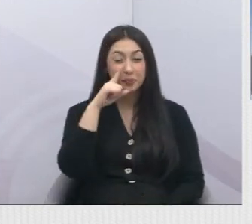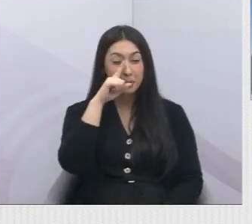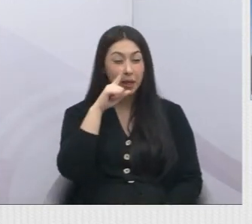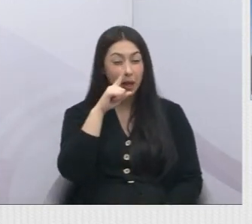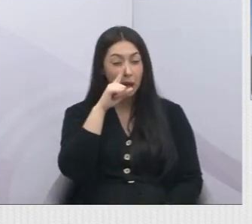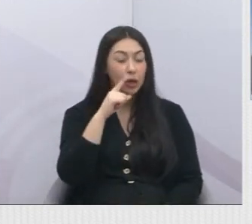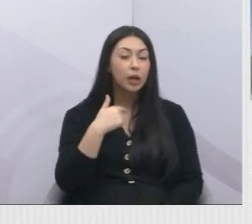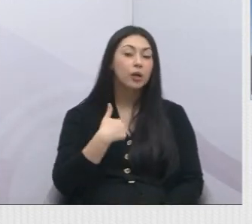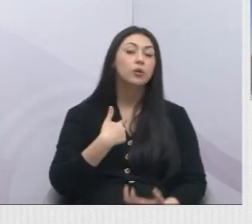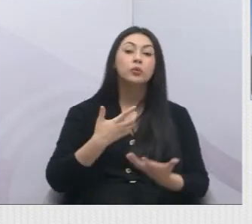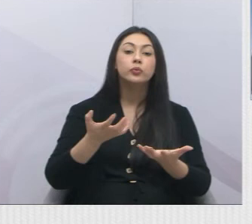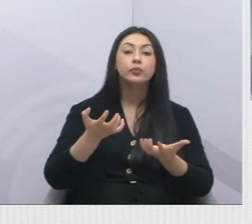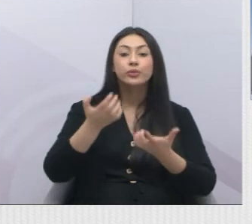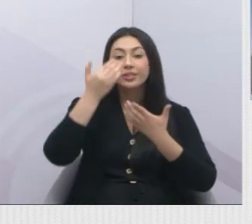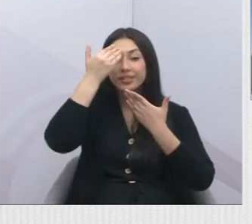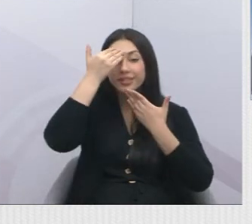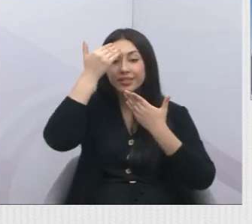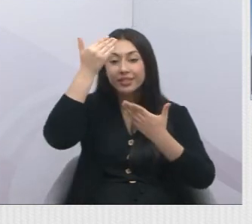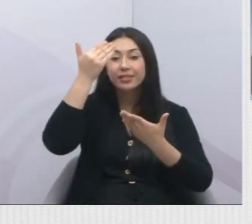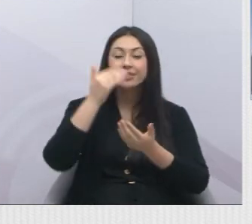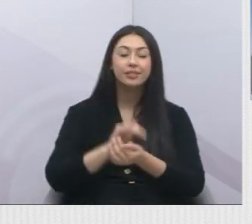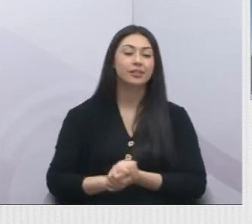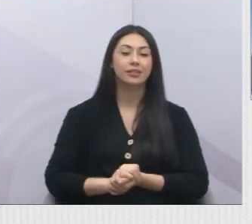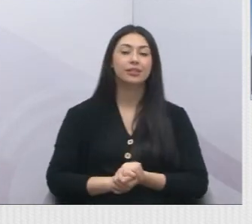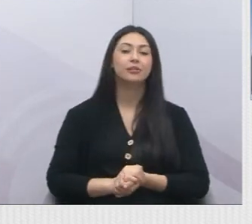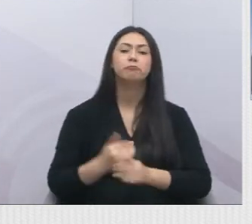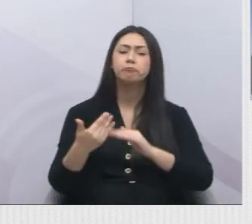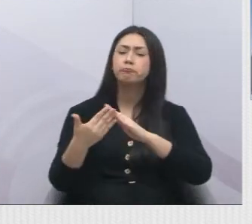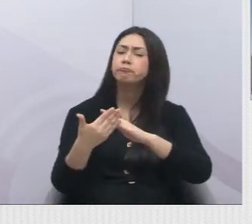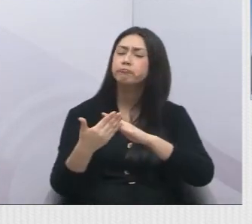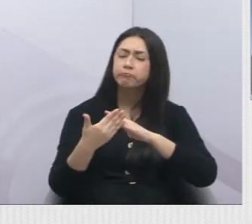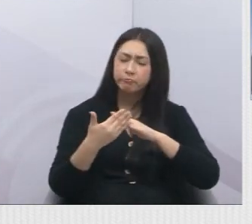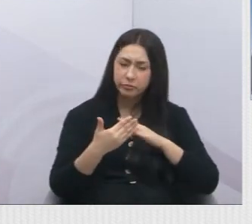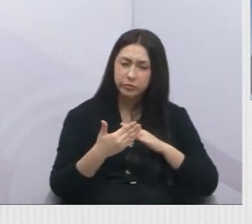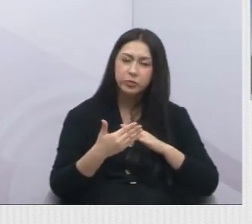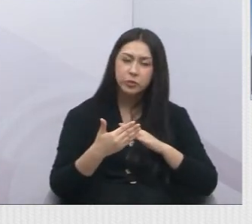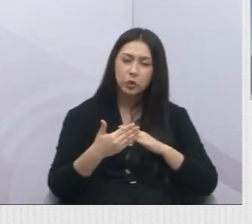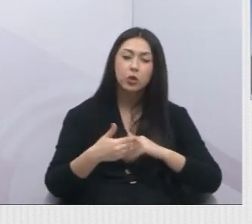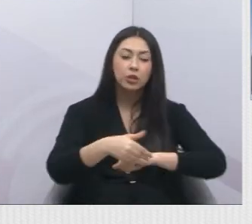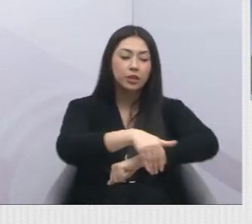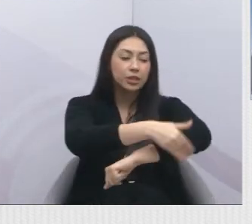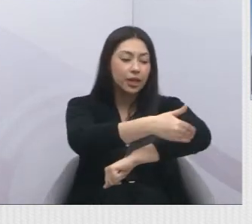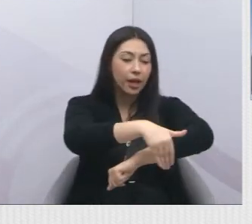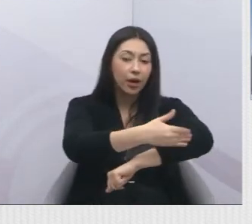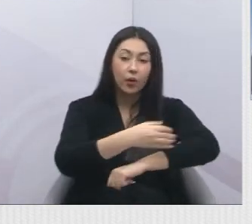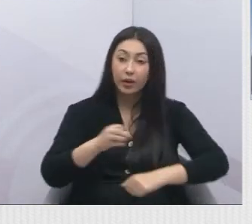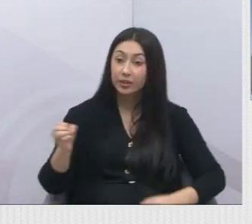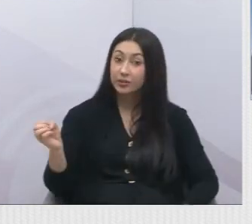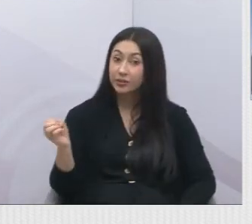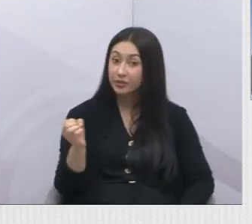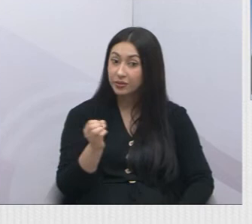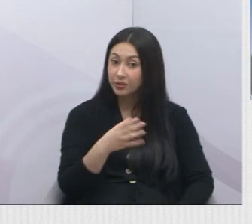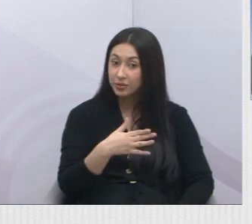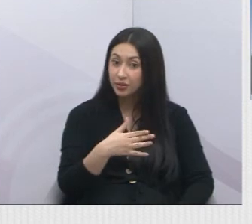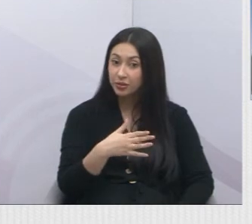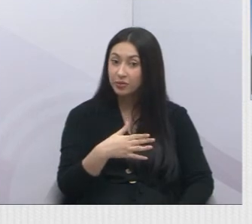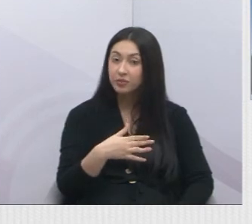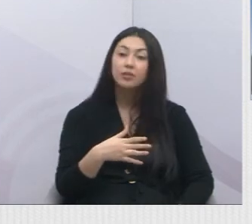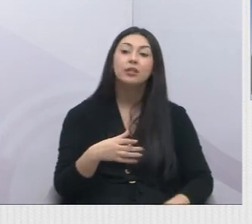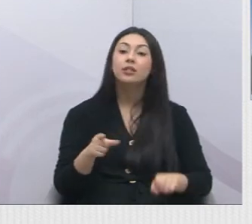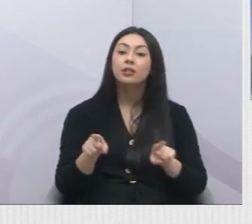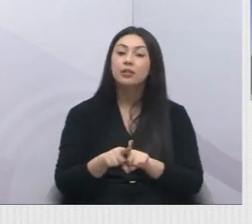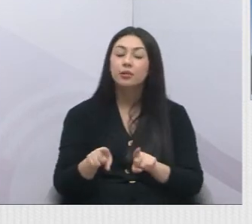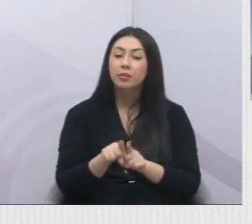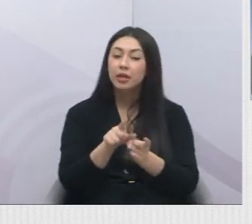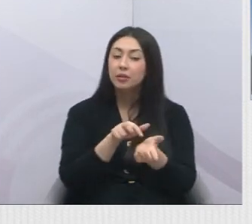Então, quero agradecer ao pessoal que nos atendeu nessa nova rua que foi aberta e para quem